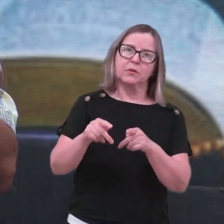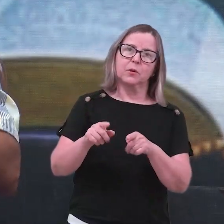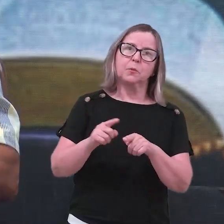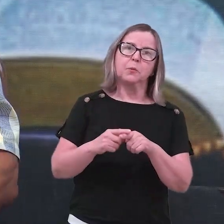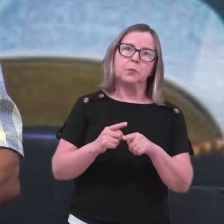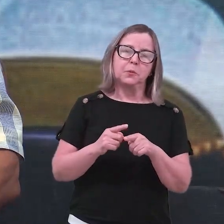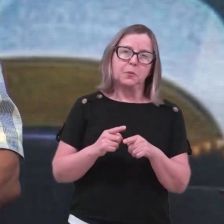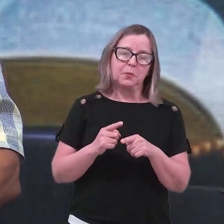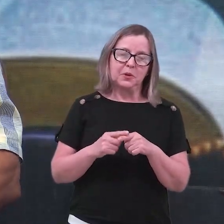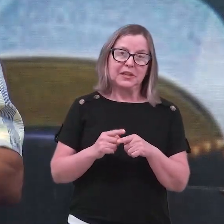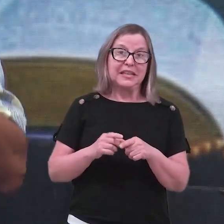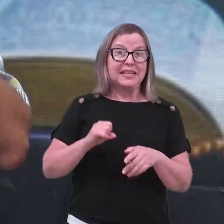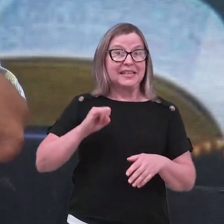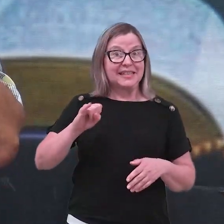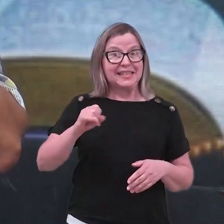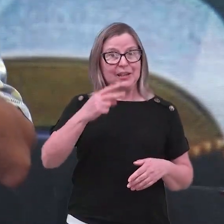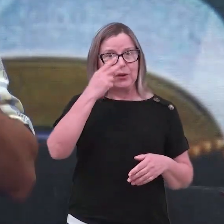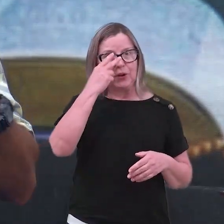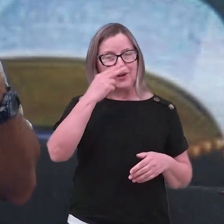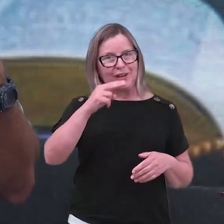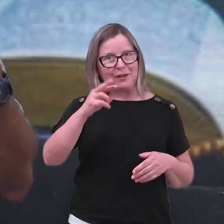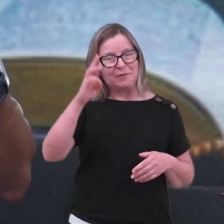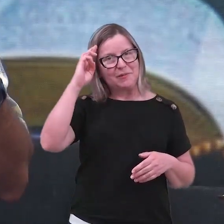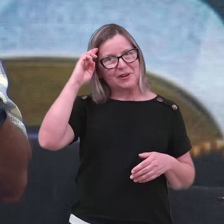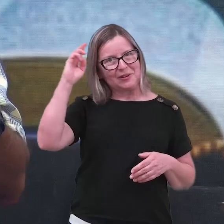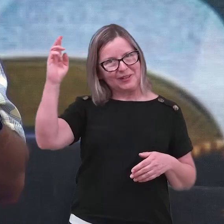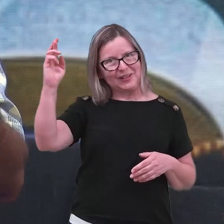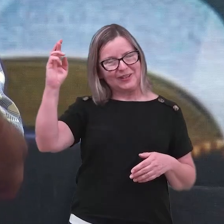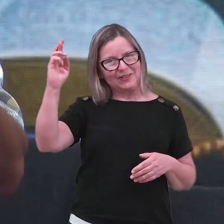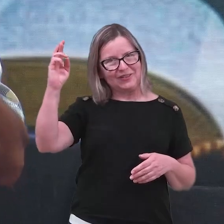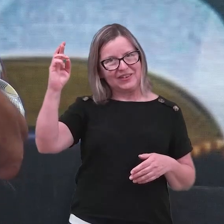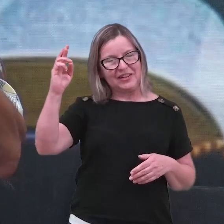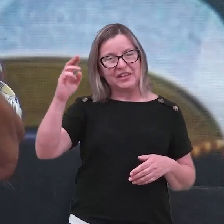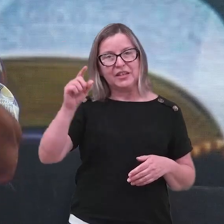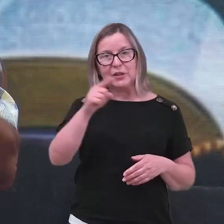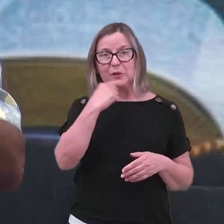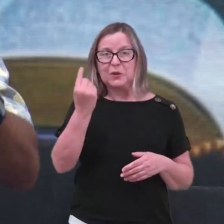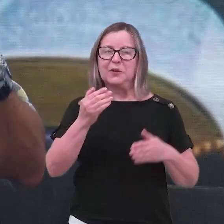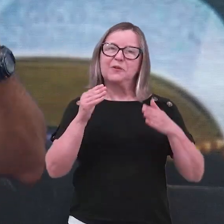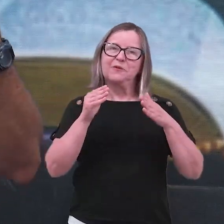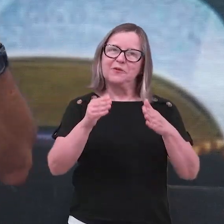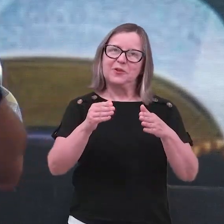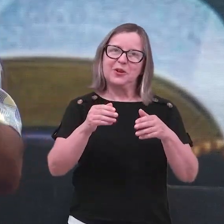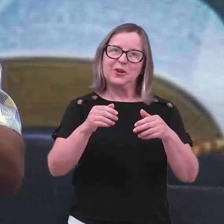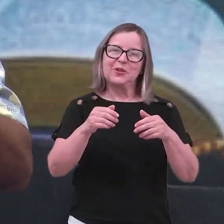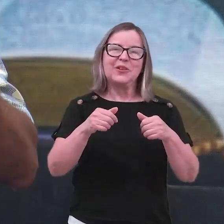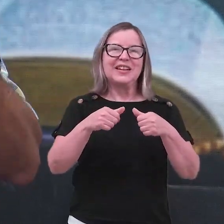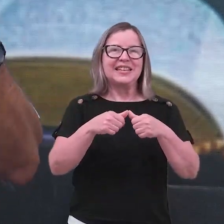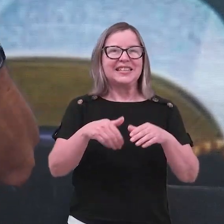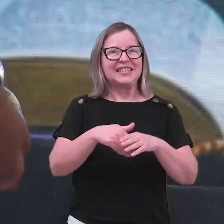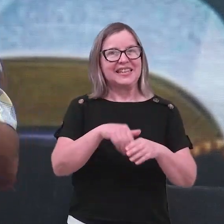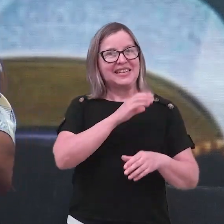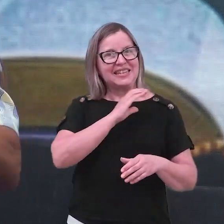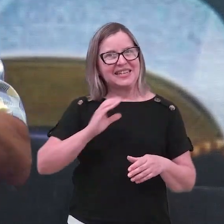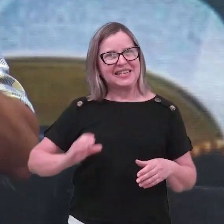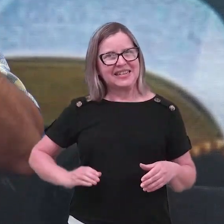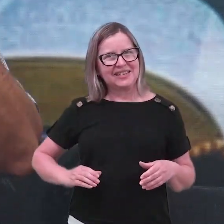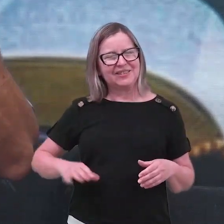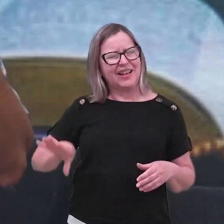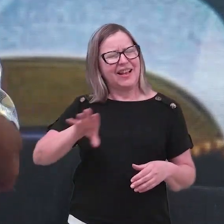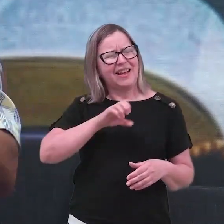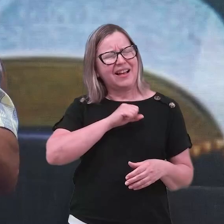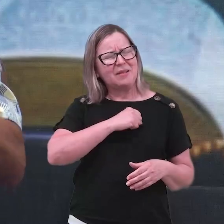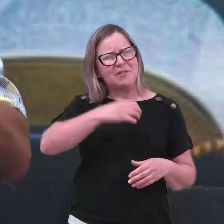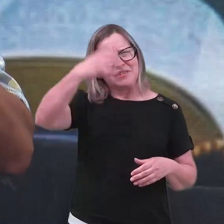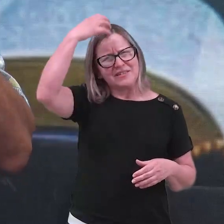o autor e consumador da fé, eu creio que quando o nosso foco está em Cristo, no amor dele, na soberania dele, na